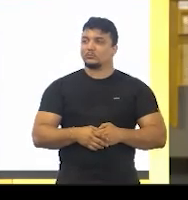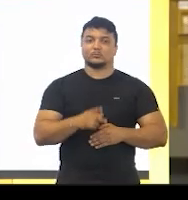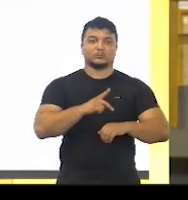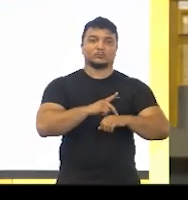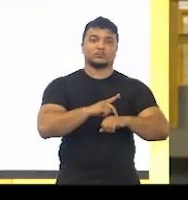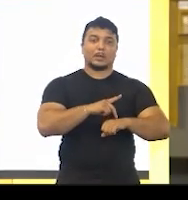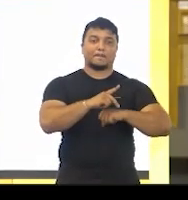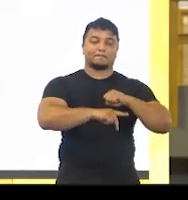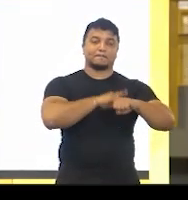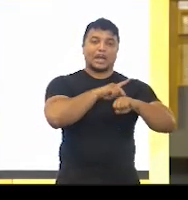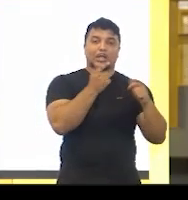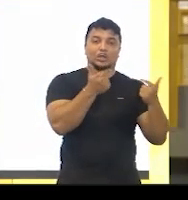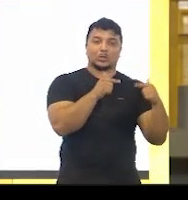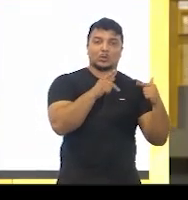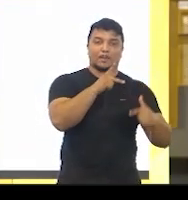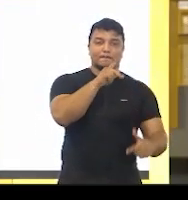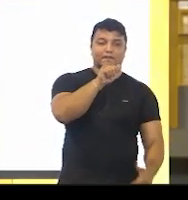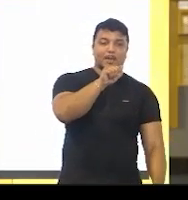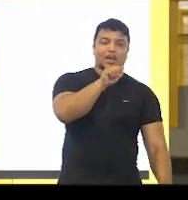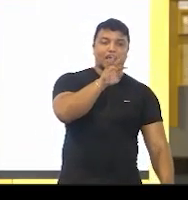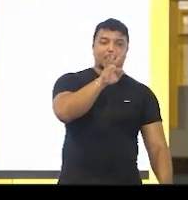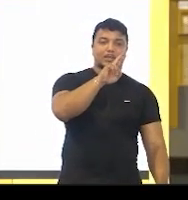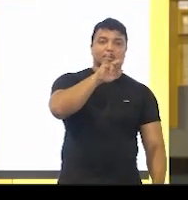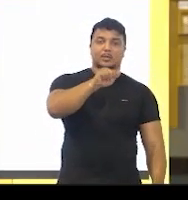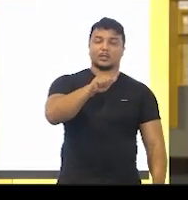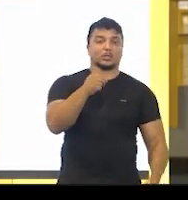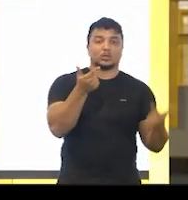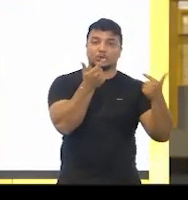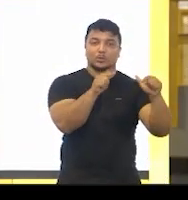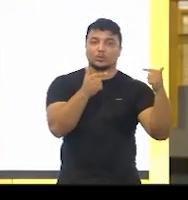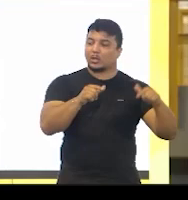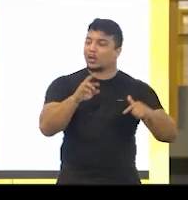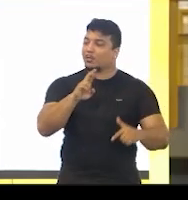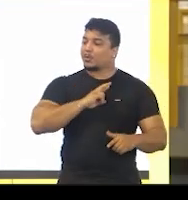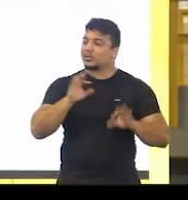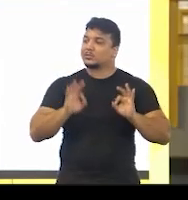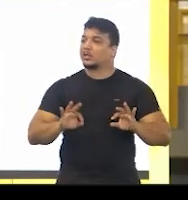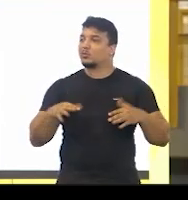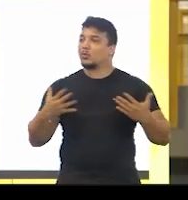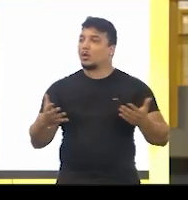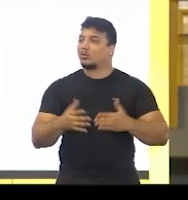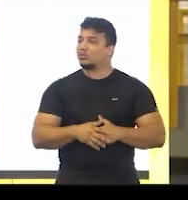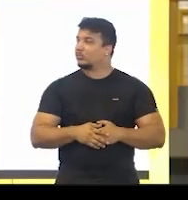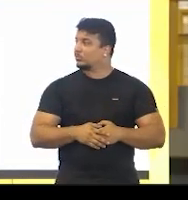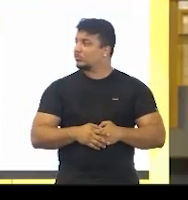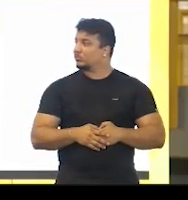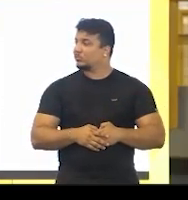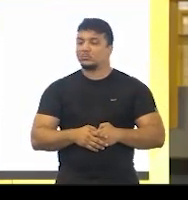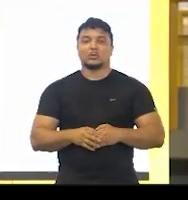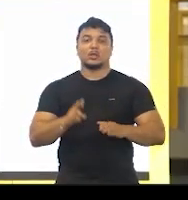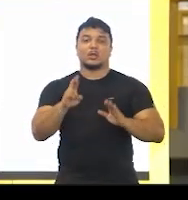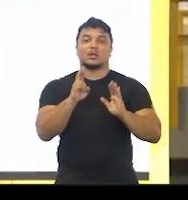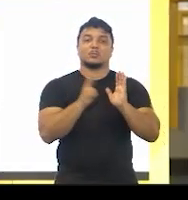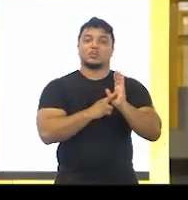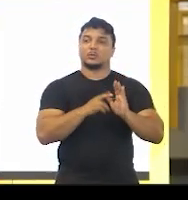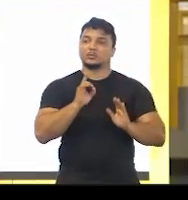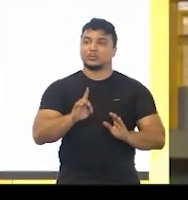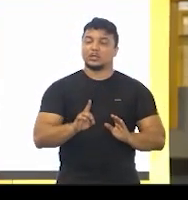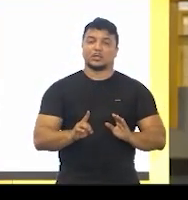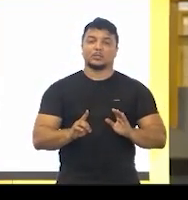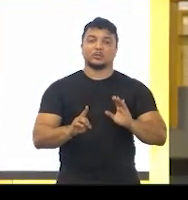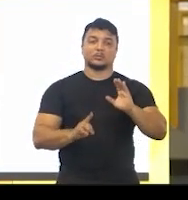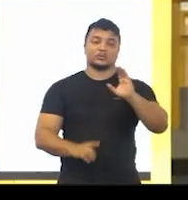Sem pátria. Se elas são sem pátrias, qual é a opção? Letra